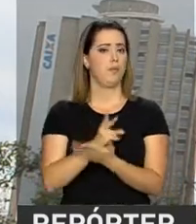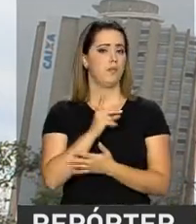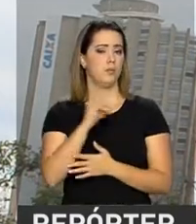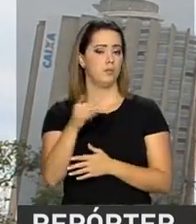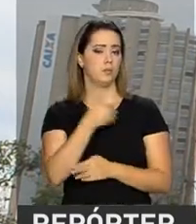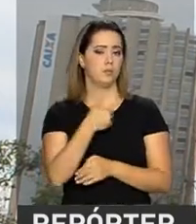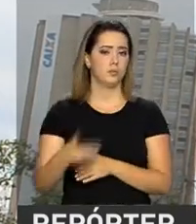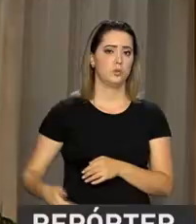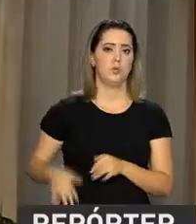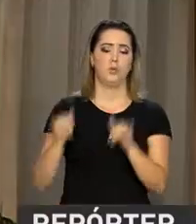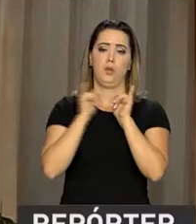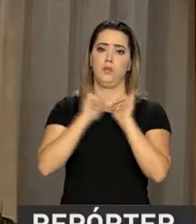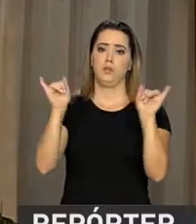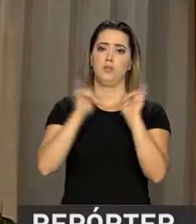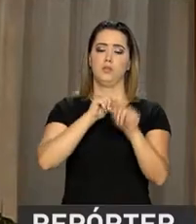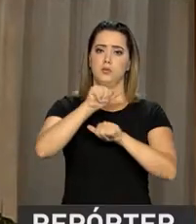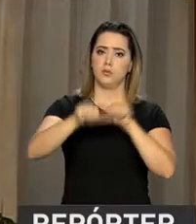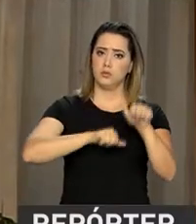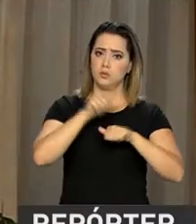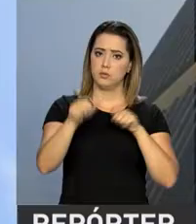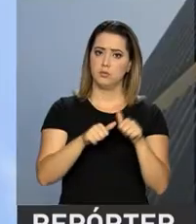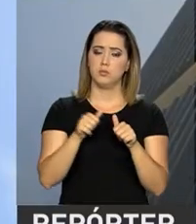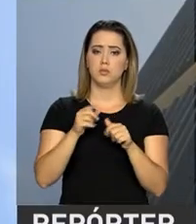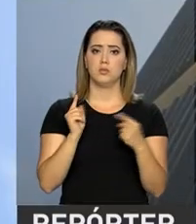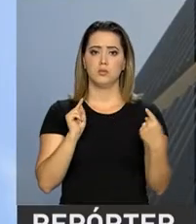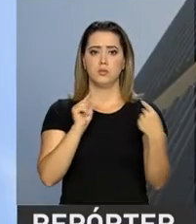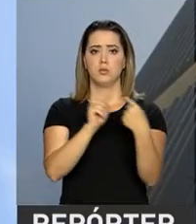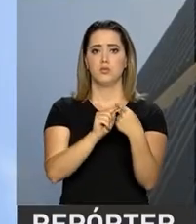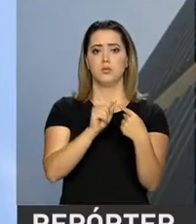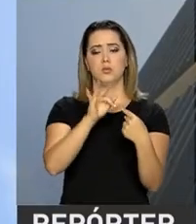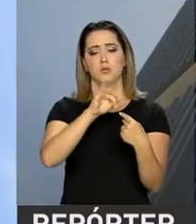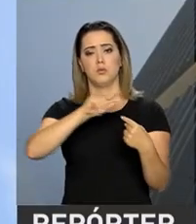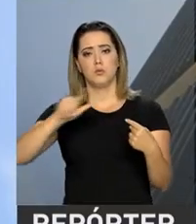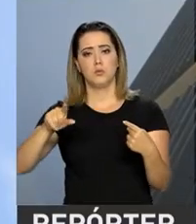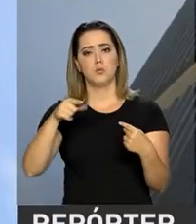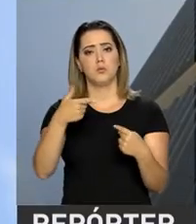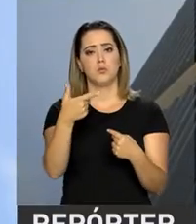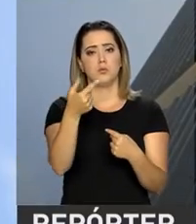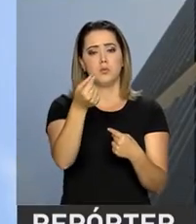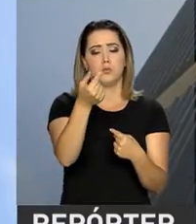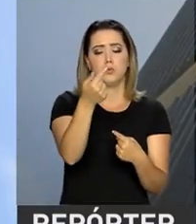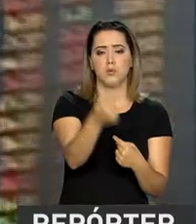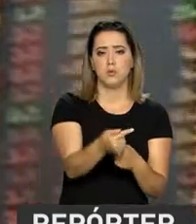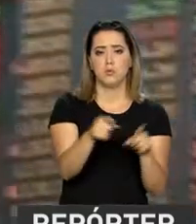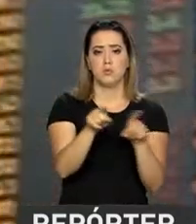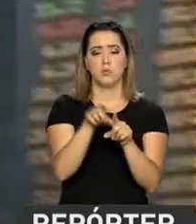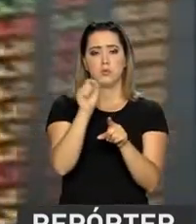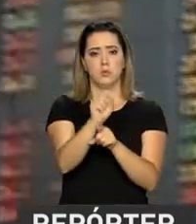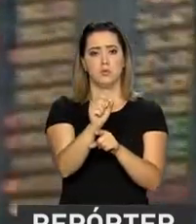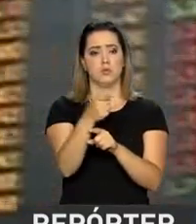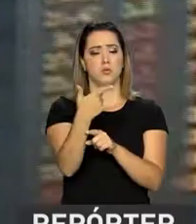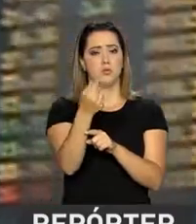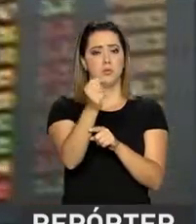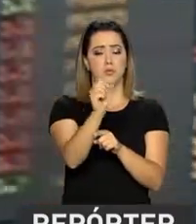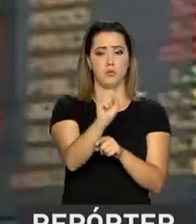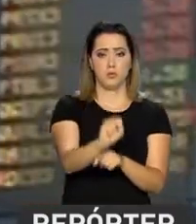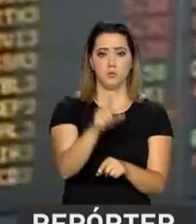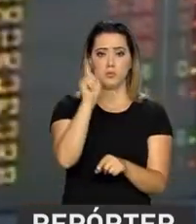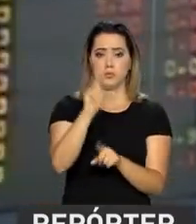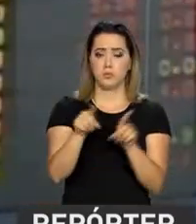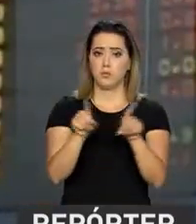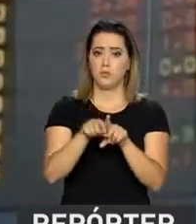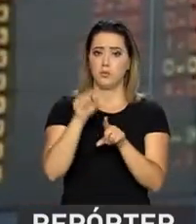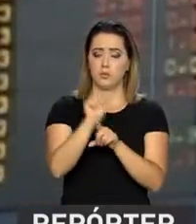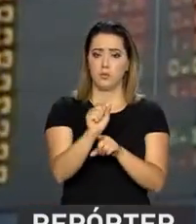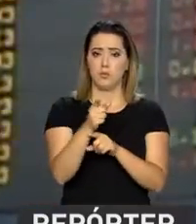em que o governo anunciou a mudança da meta fiscal de 2017 e do ano que vem uma das principais agências de classificação